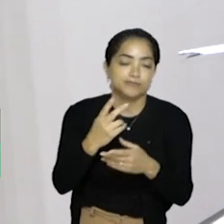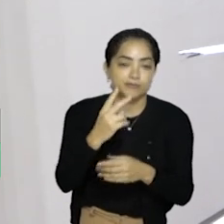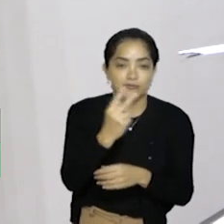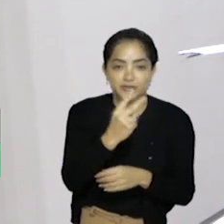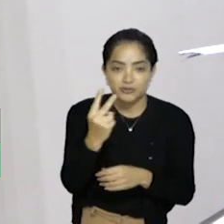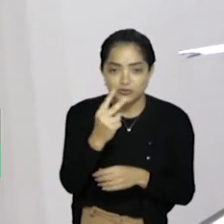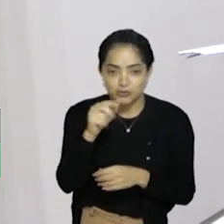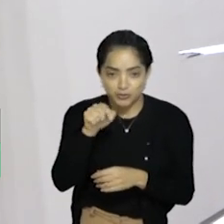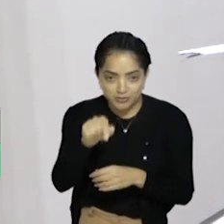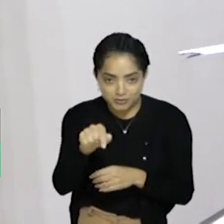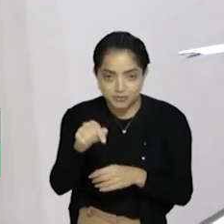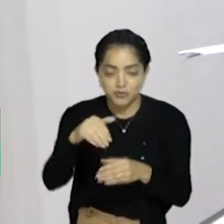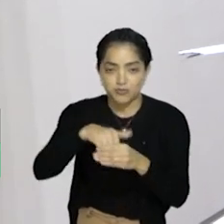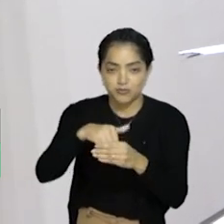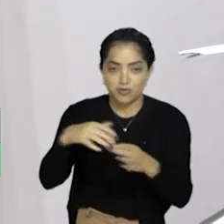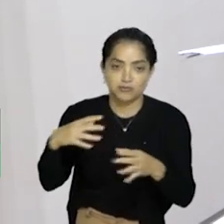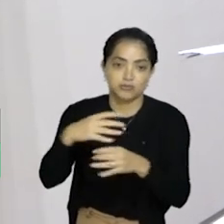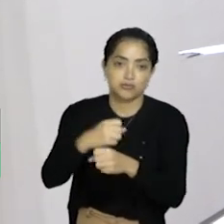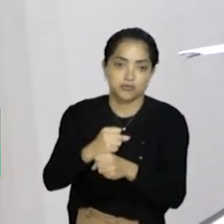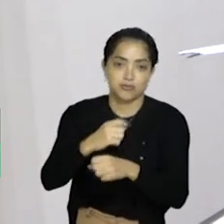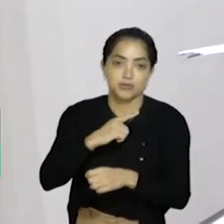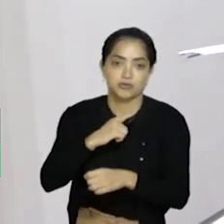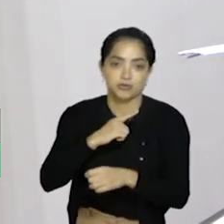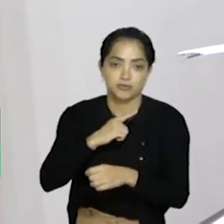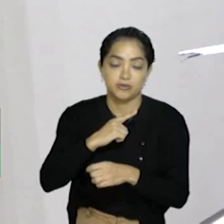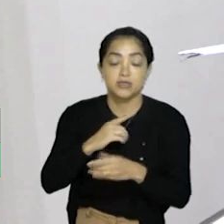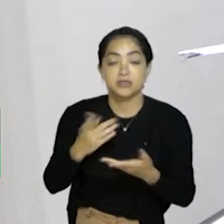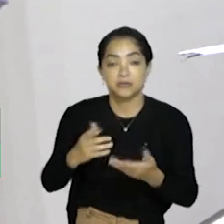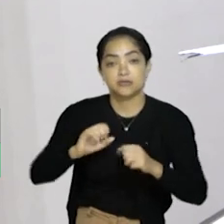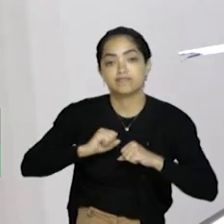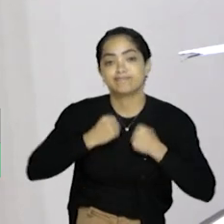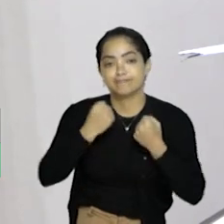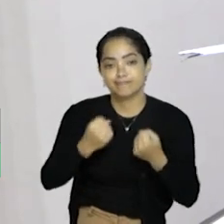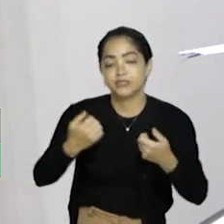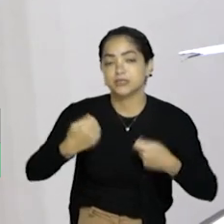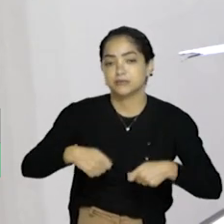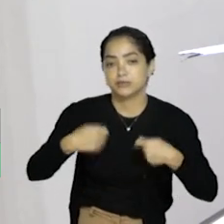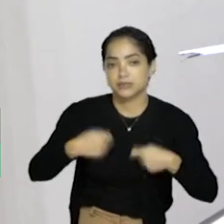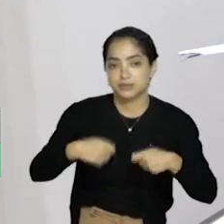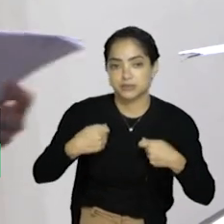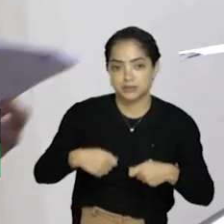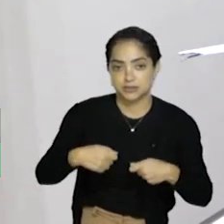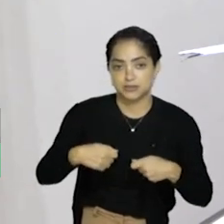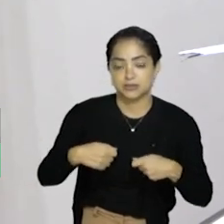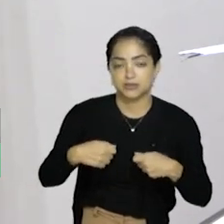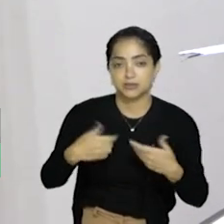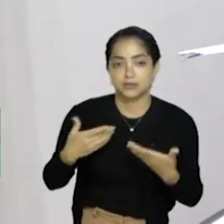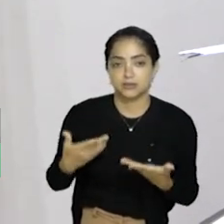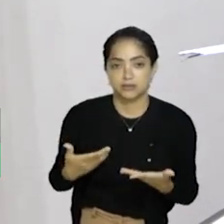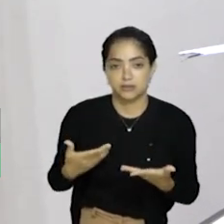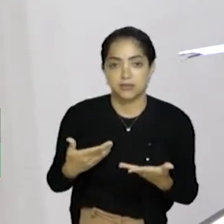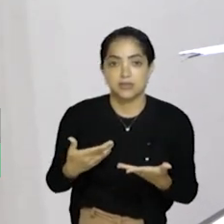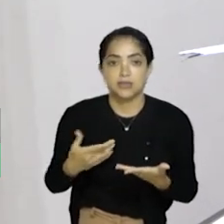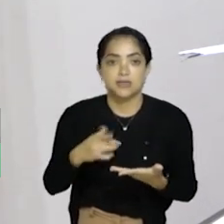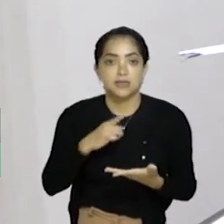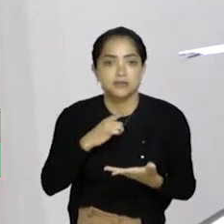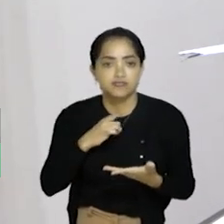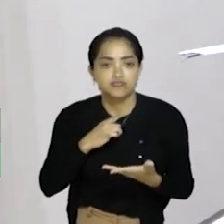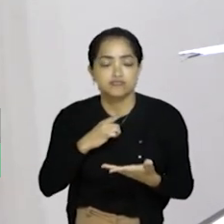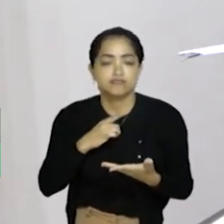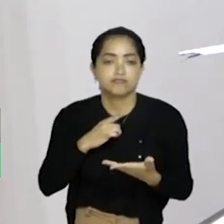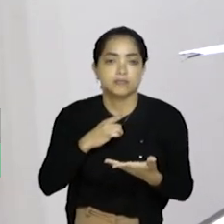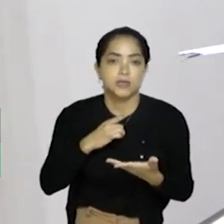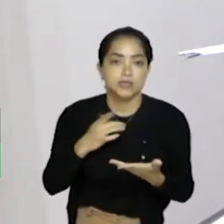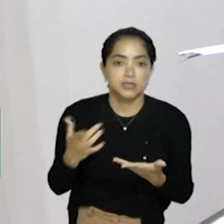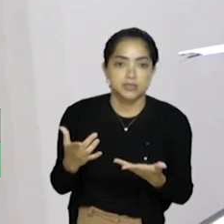região norte do estado e temos que defender a região e temos Bandeiras conjuntos ali